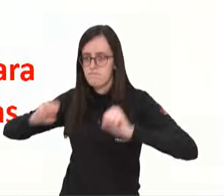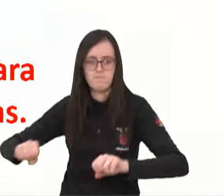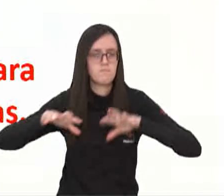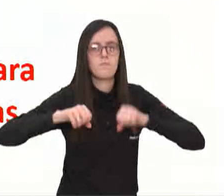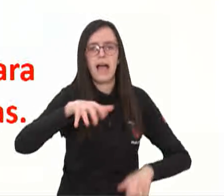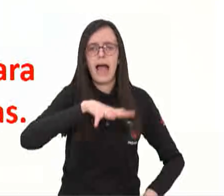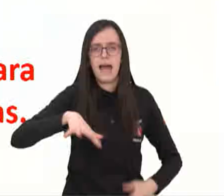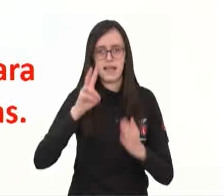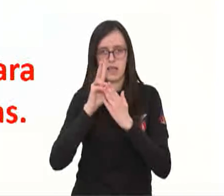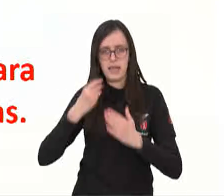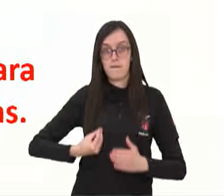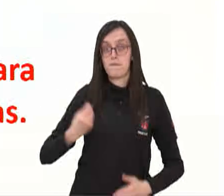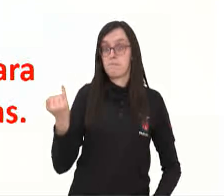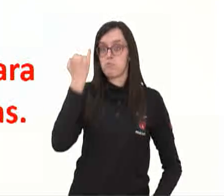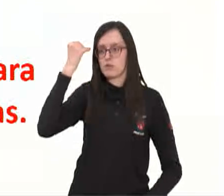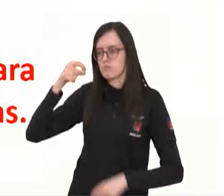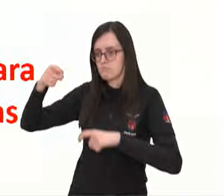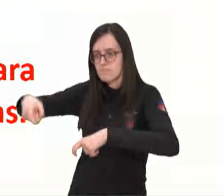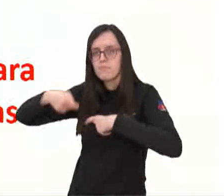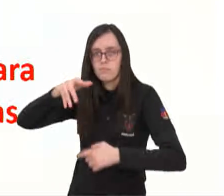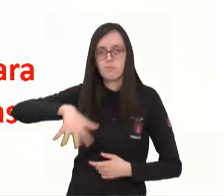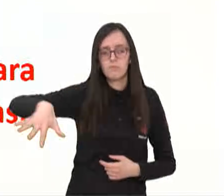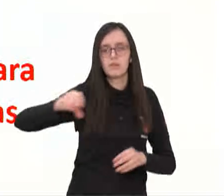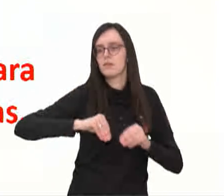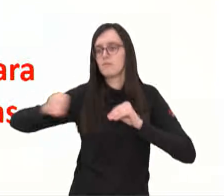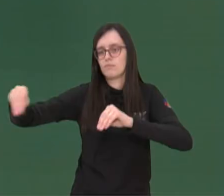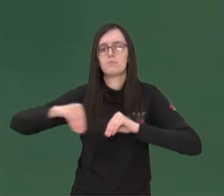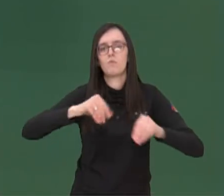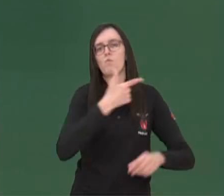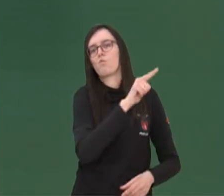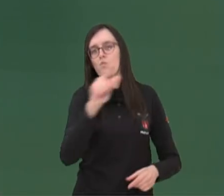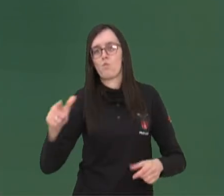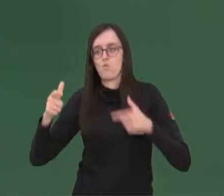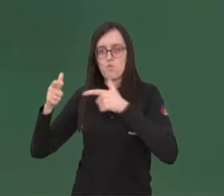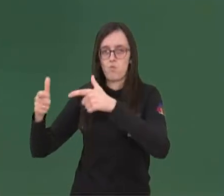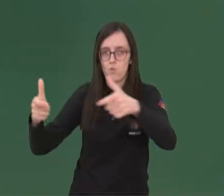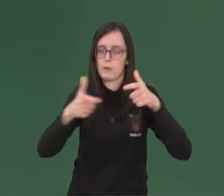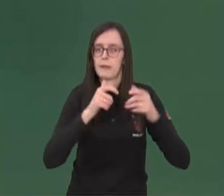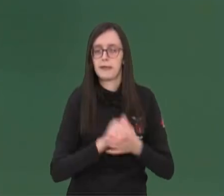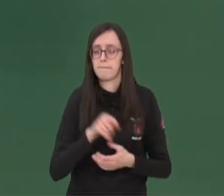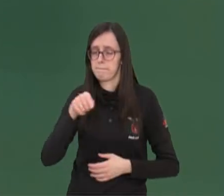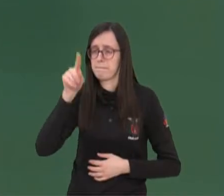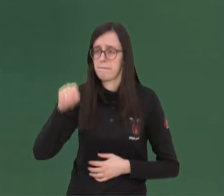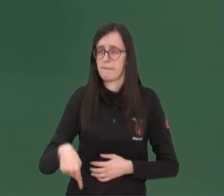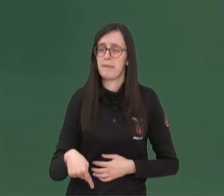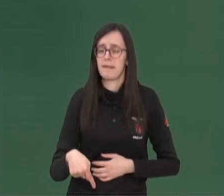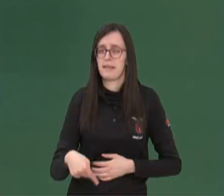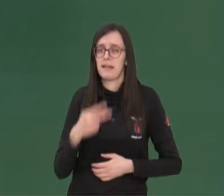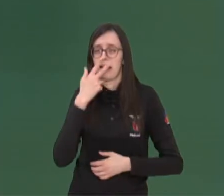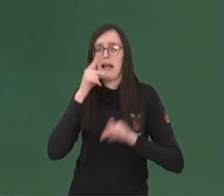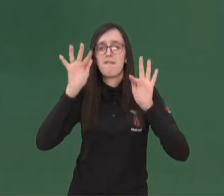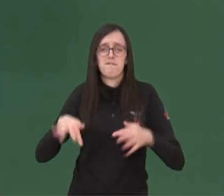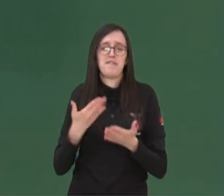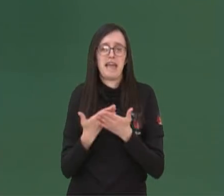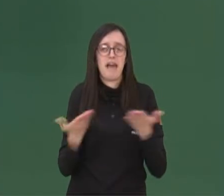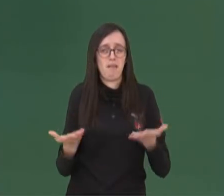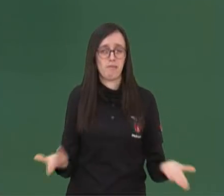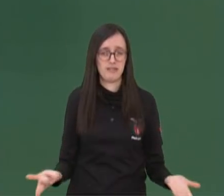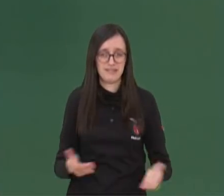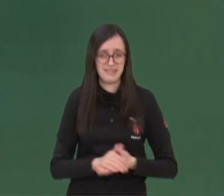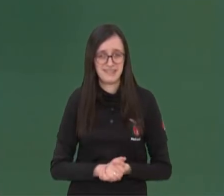indígenas importantes para a agricultura foram movidos para outras terras. Essa questão, então, é bem um fechamento dessa nossa aula de